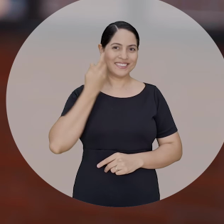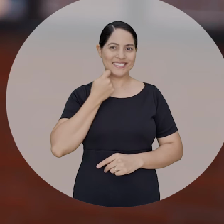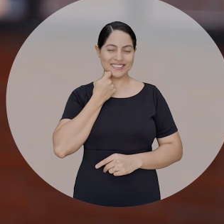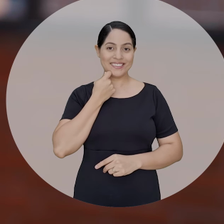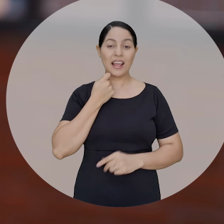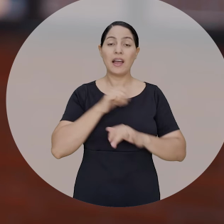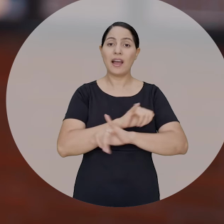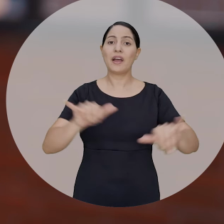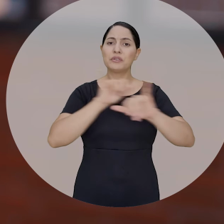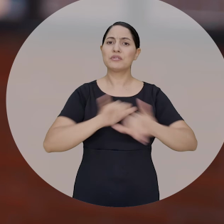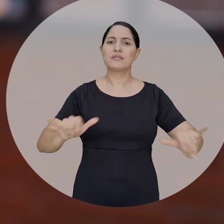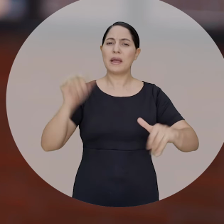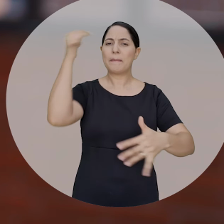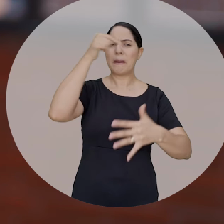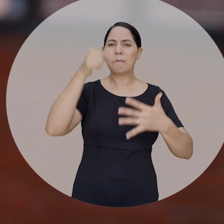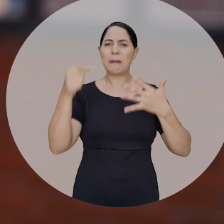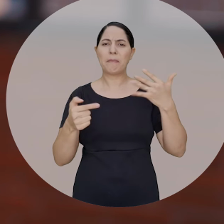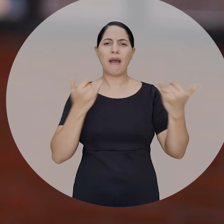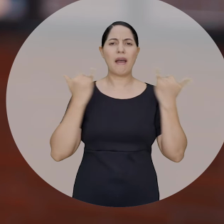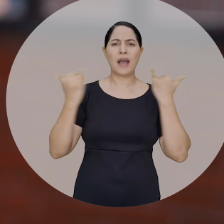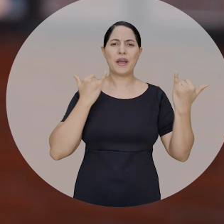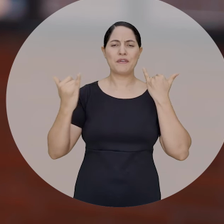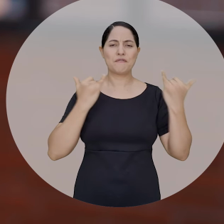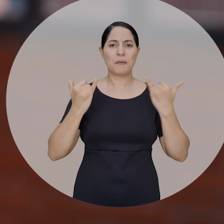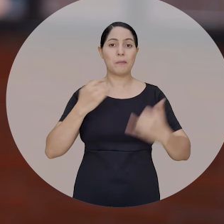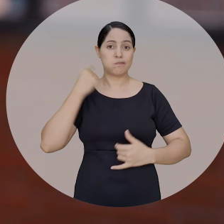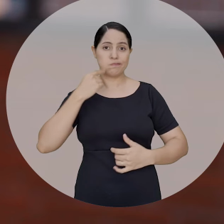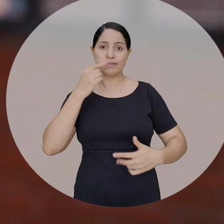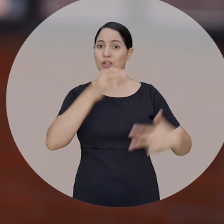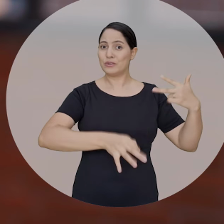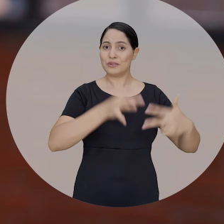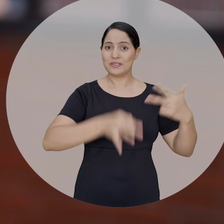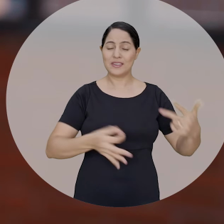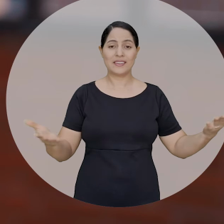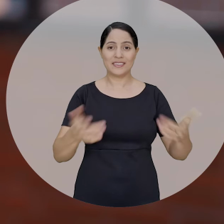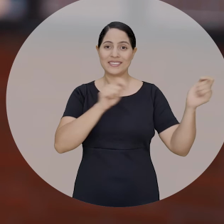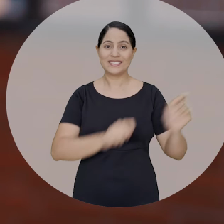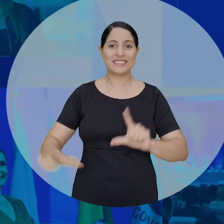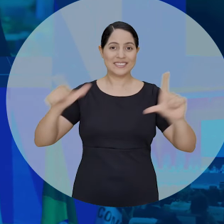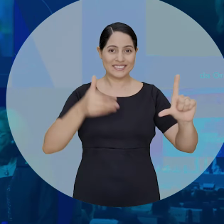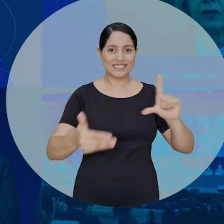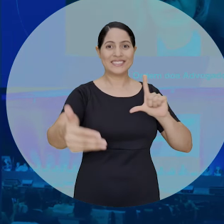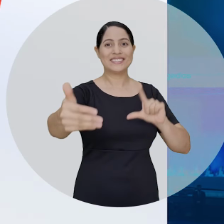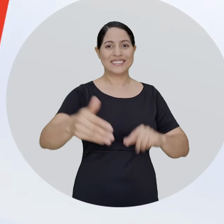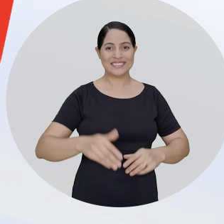você as principais notícias da advocacia e do judiciário brasileiro. Pela Ordem está começando.